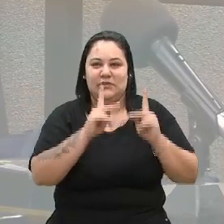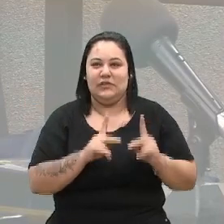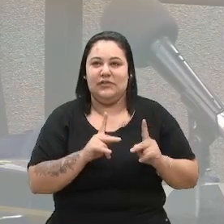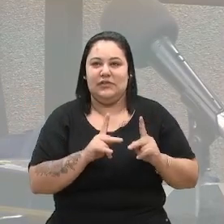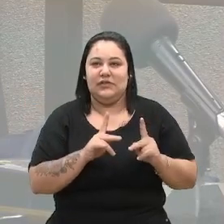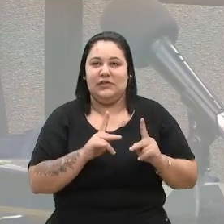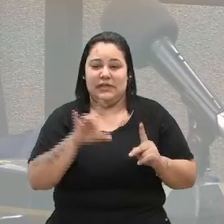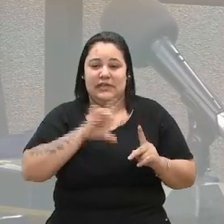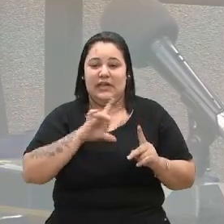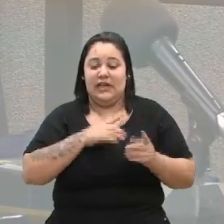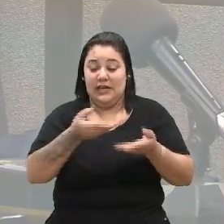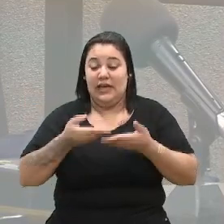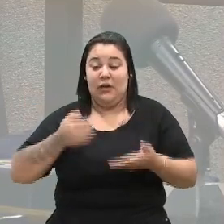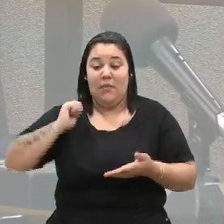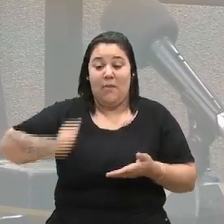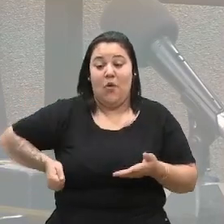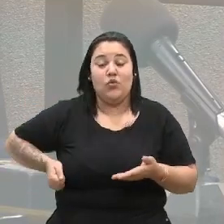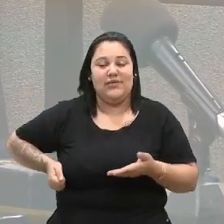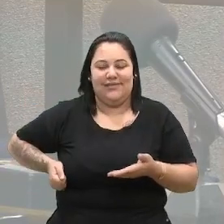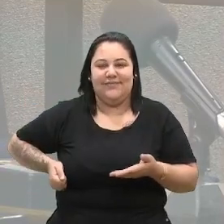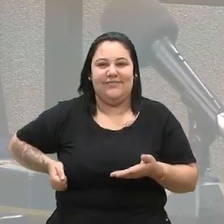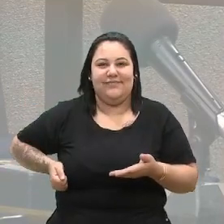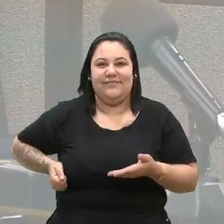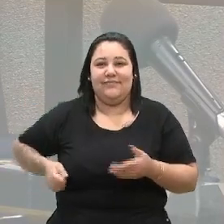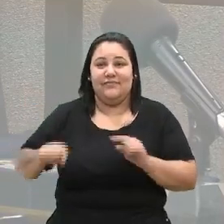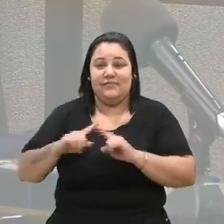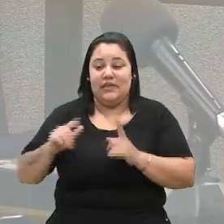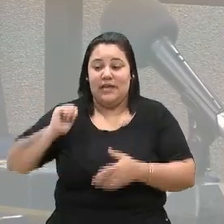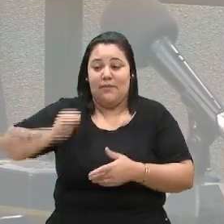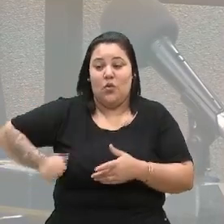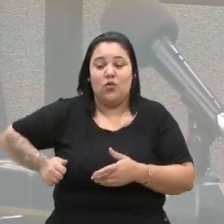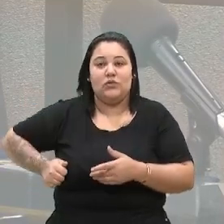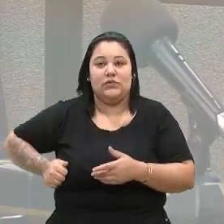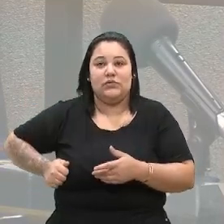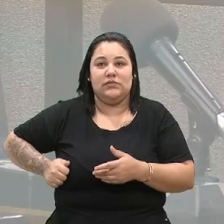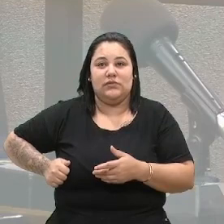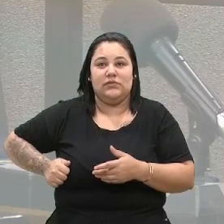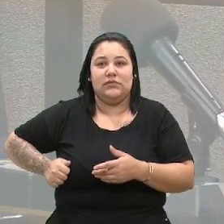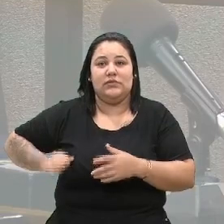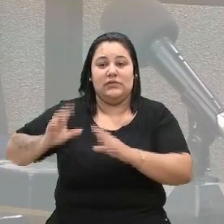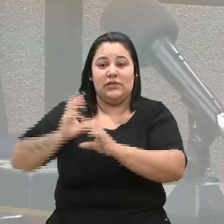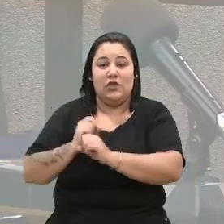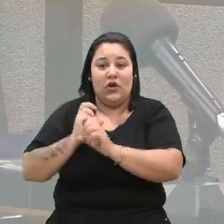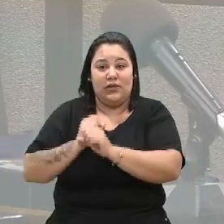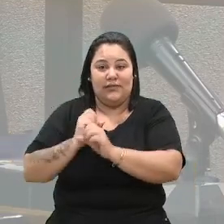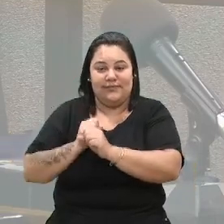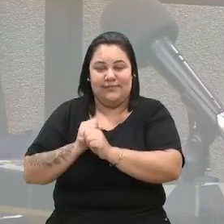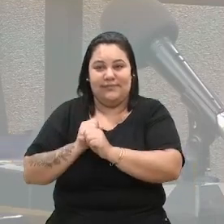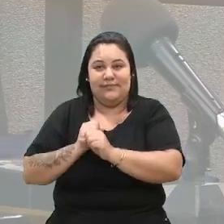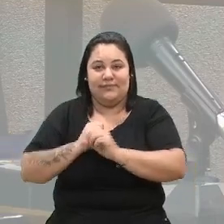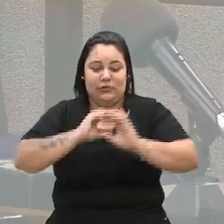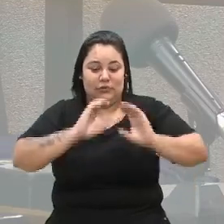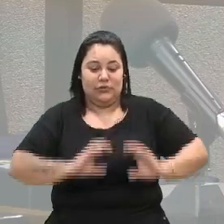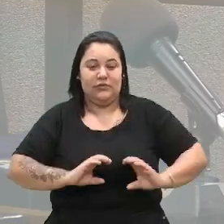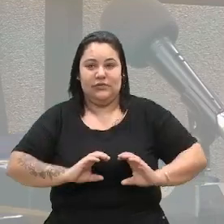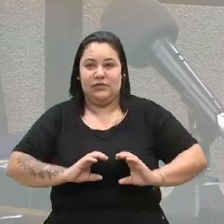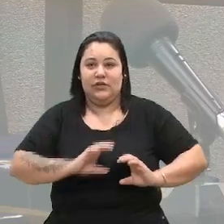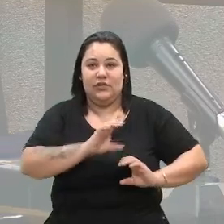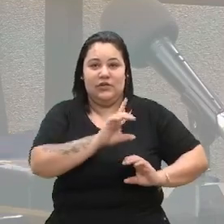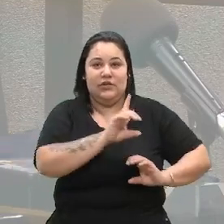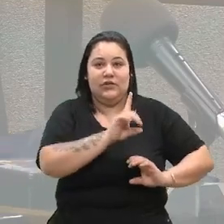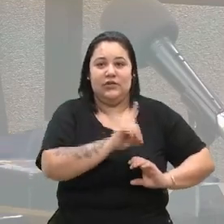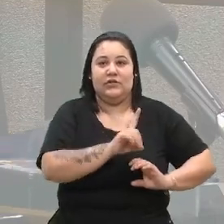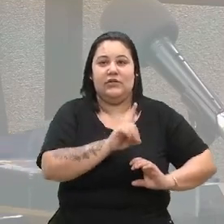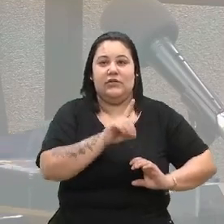recebem bolsa, mas essa bolsa ela agrega notas, performance, o GPA, que eles chamam as